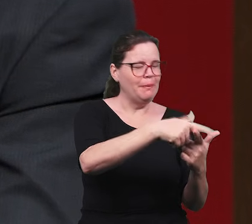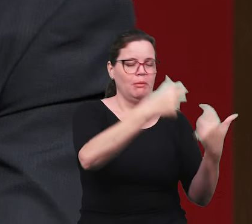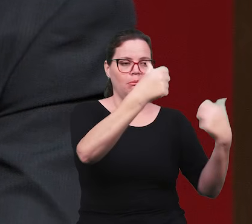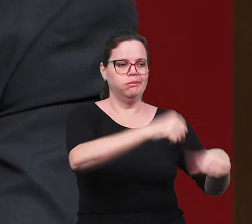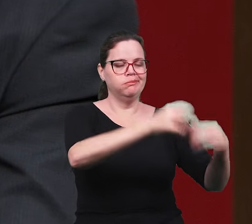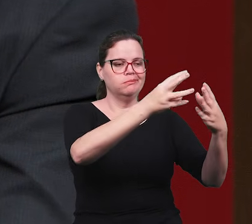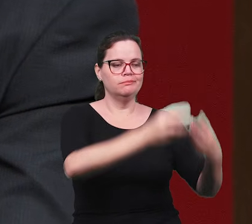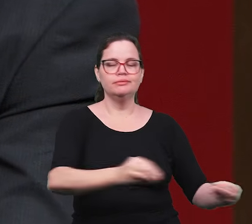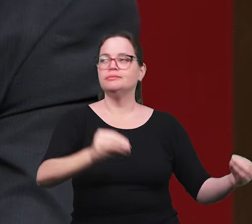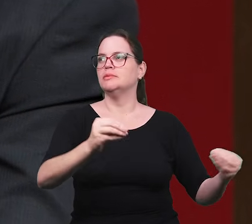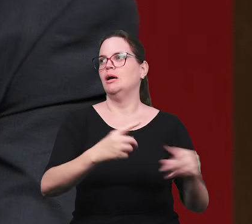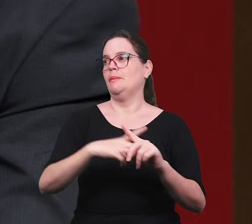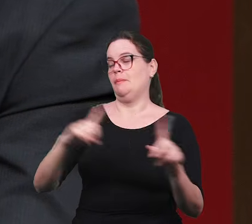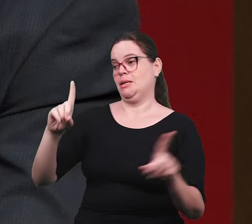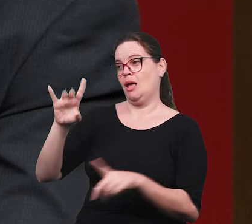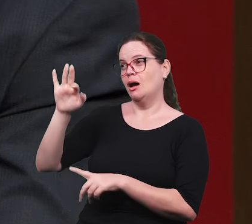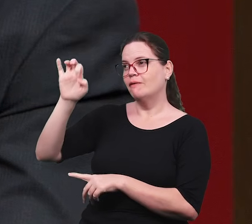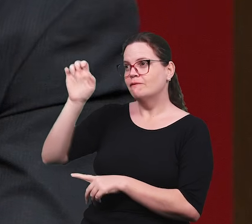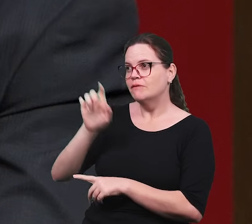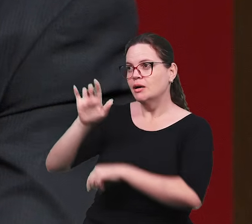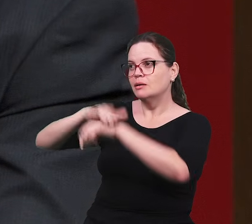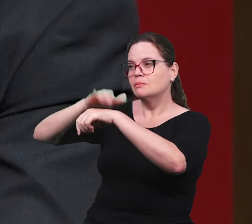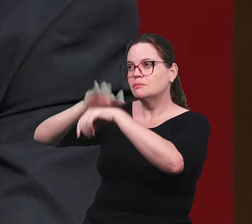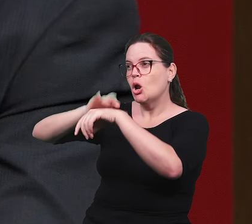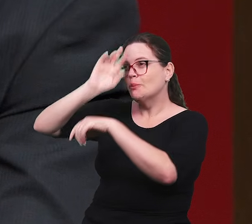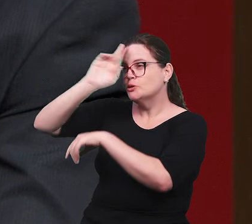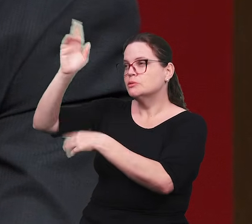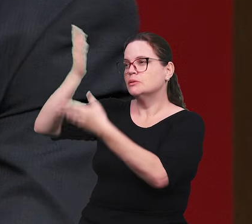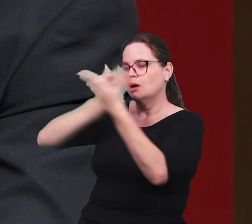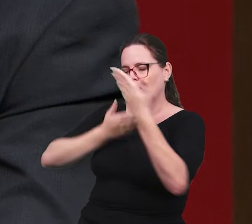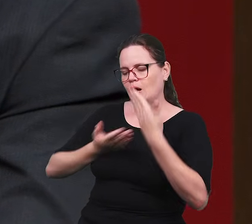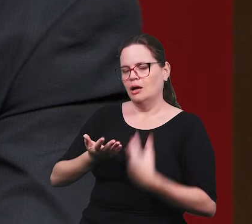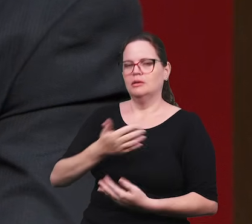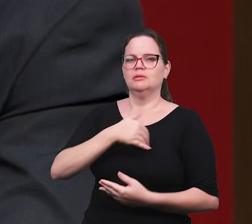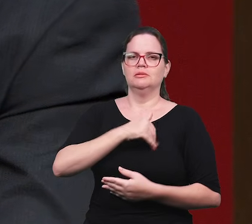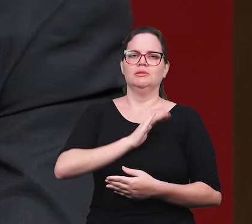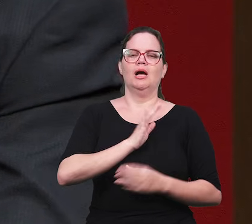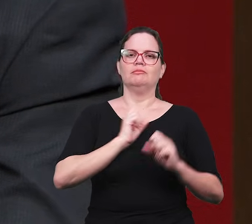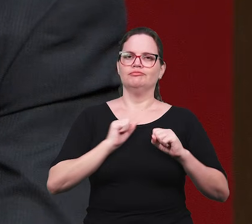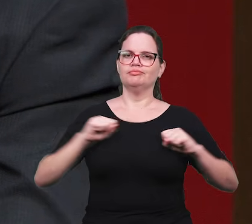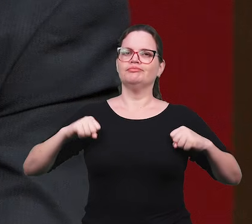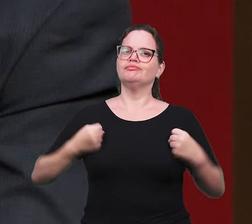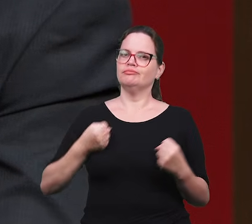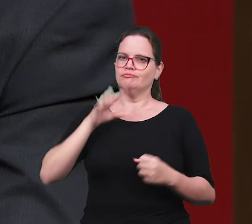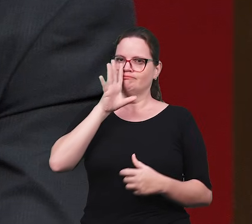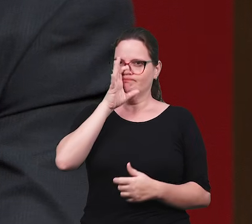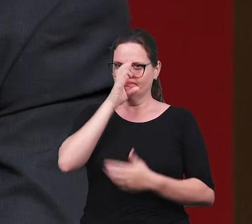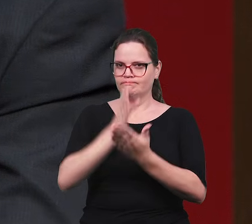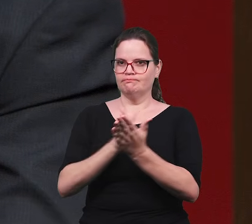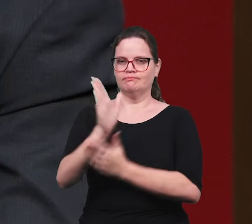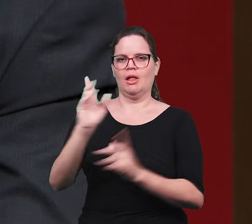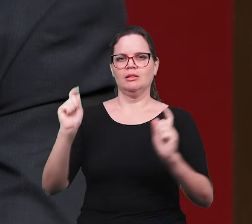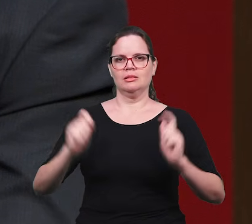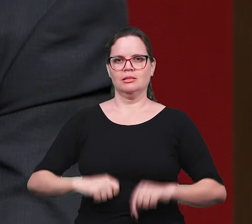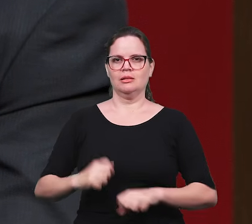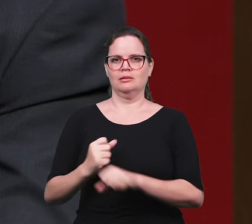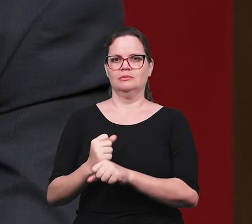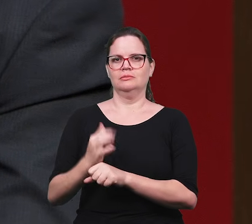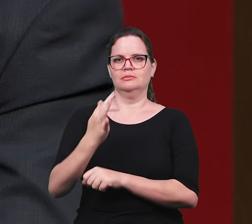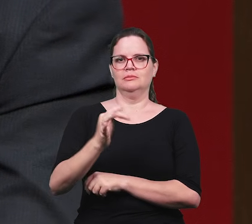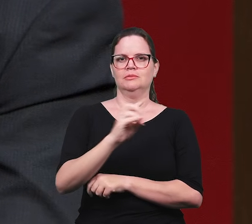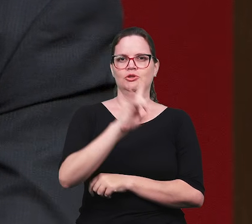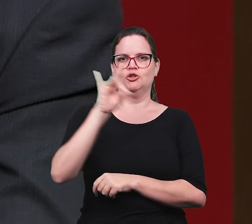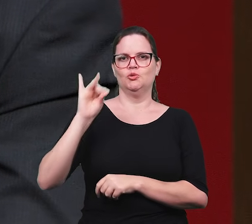esvair. Mas a fé que provém do Senhor, ela nos faz perseverar. É a que nos dá esperança no